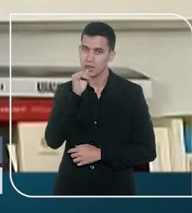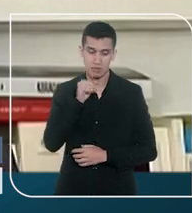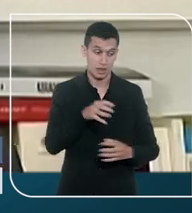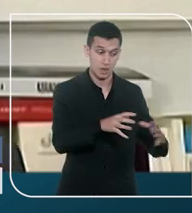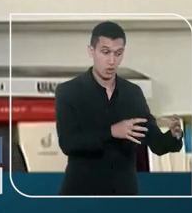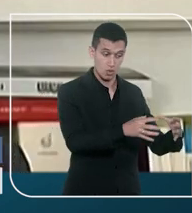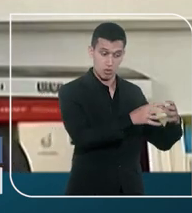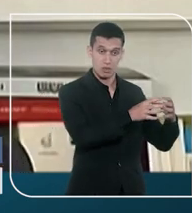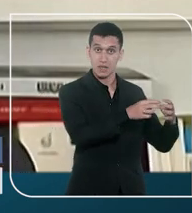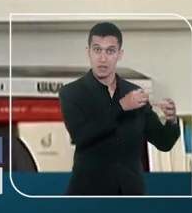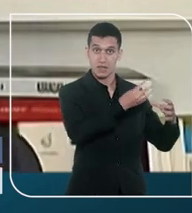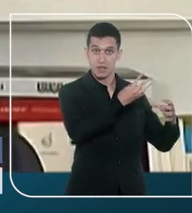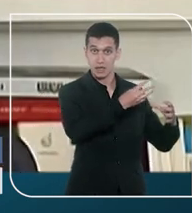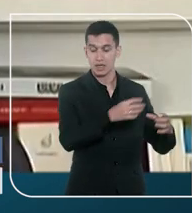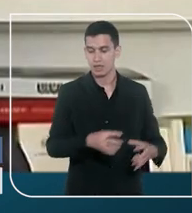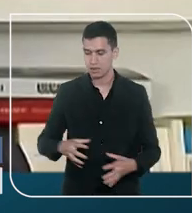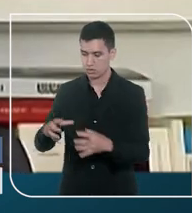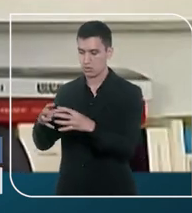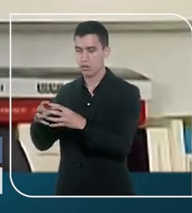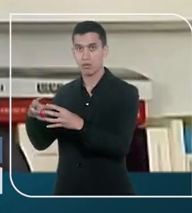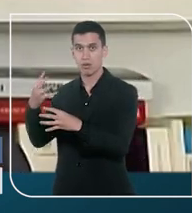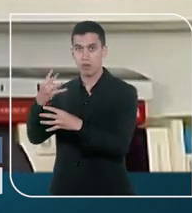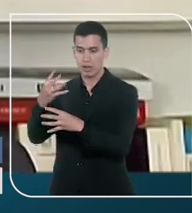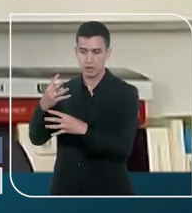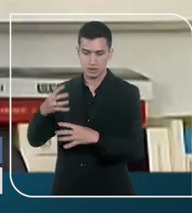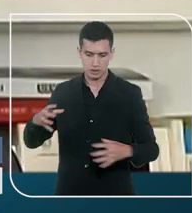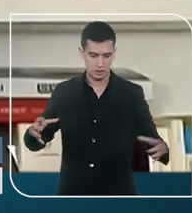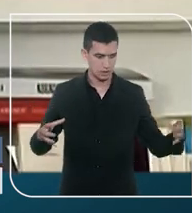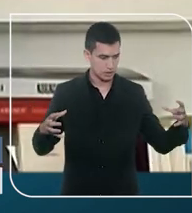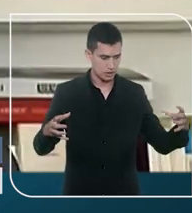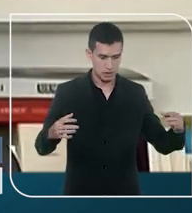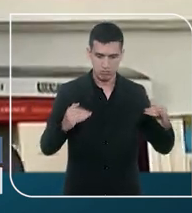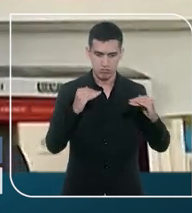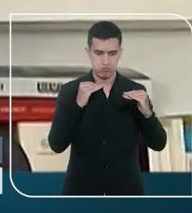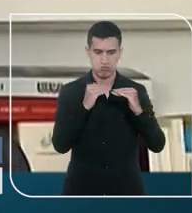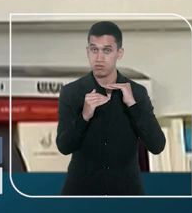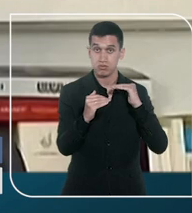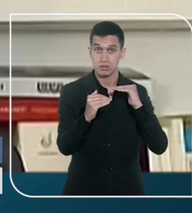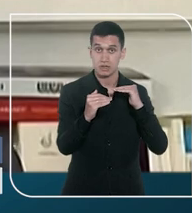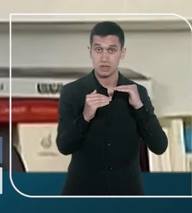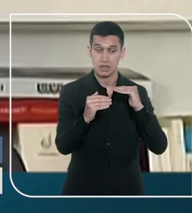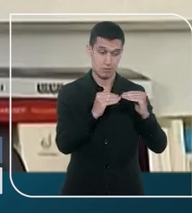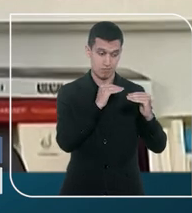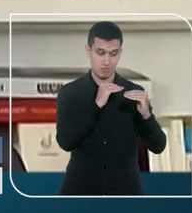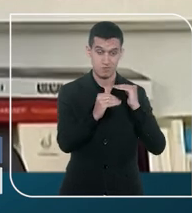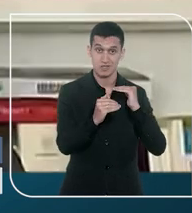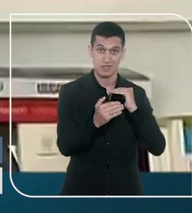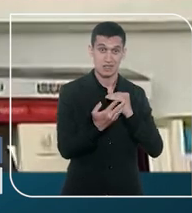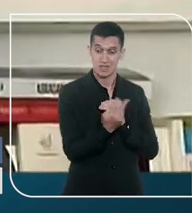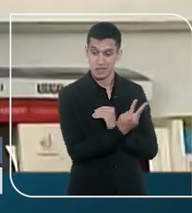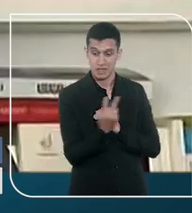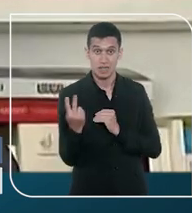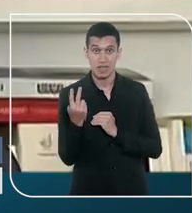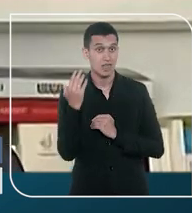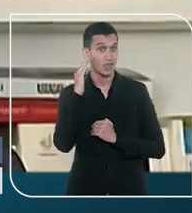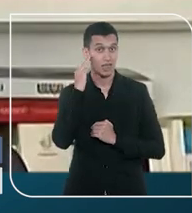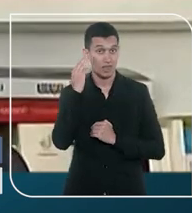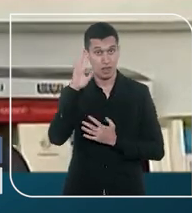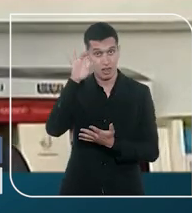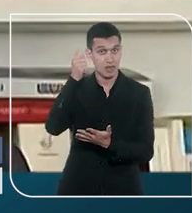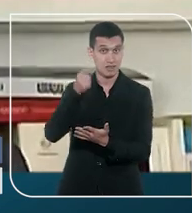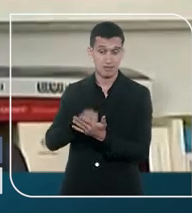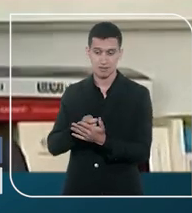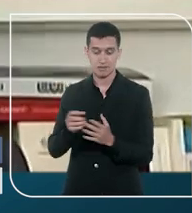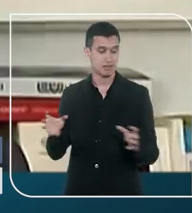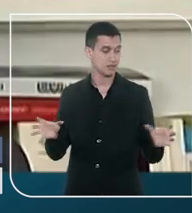na quarta turma. Em havendo essa divergência de entendimento, né, de consolidação de entendimento entre os órgãos